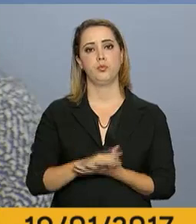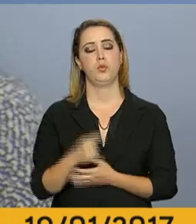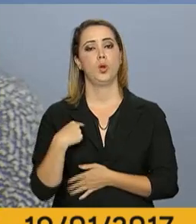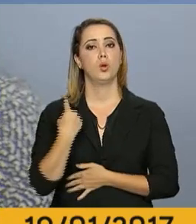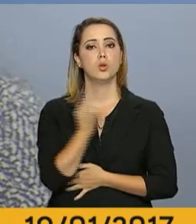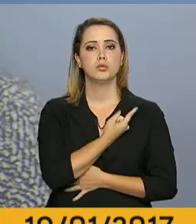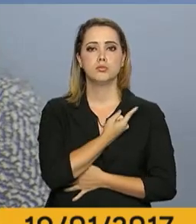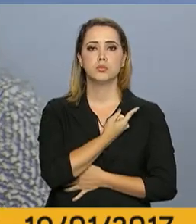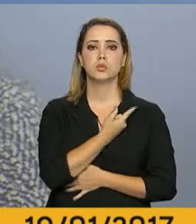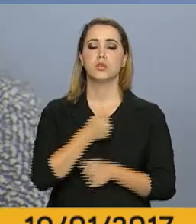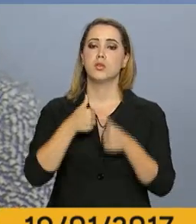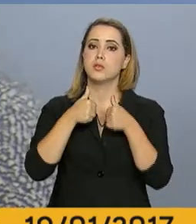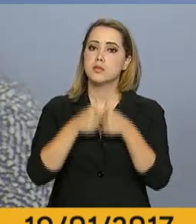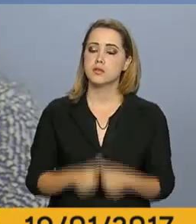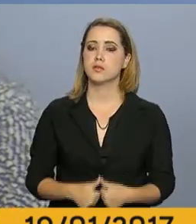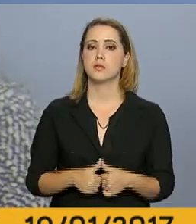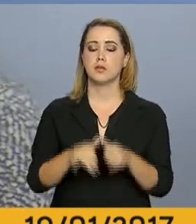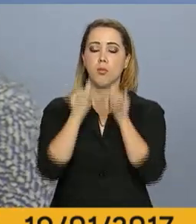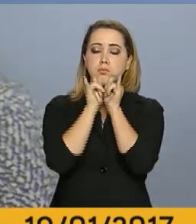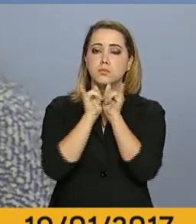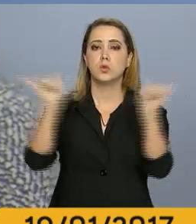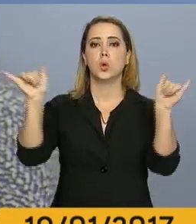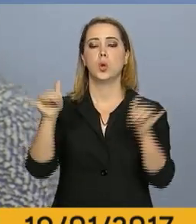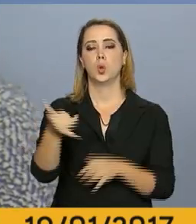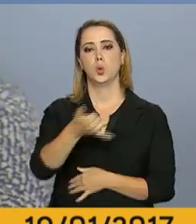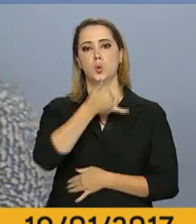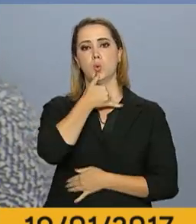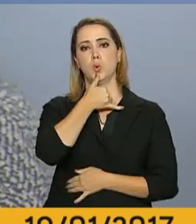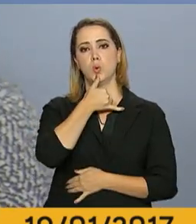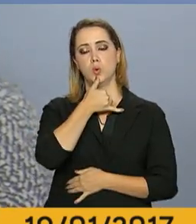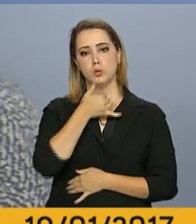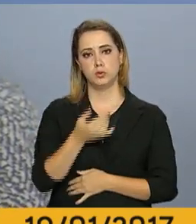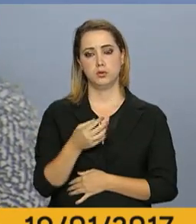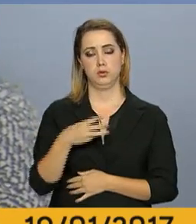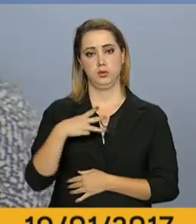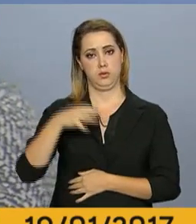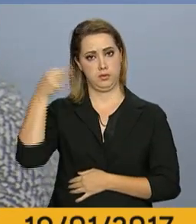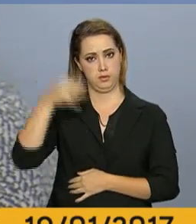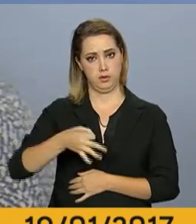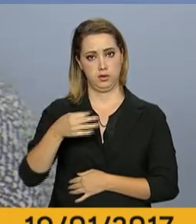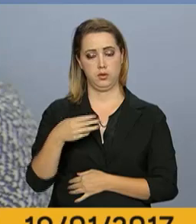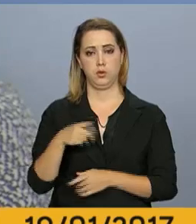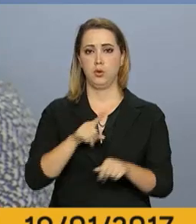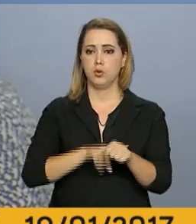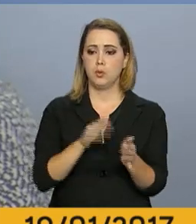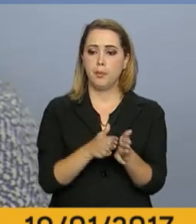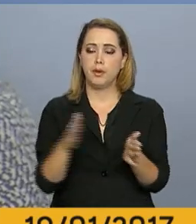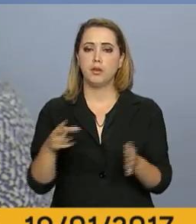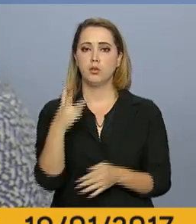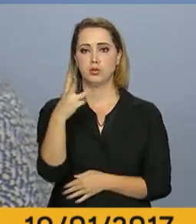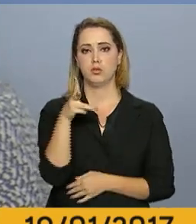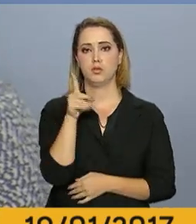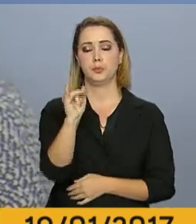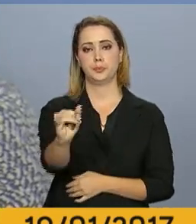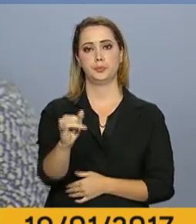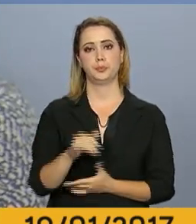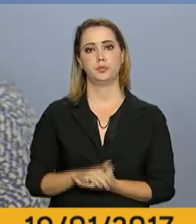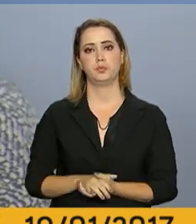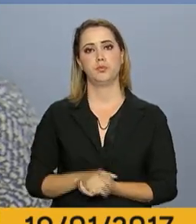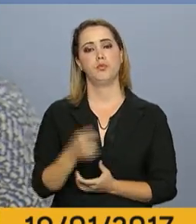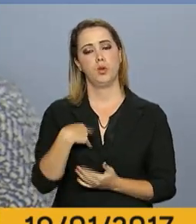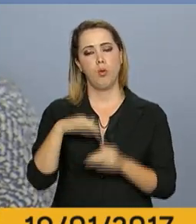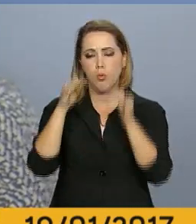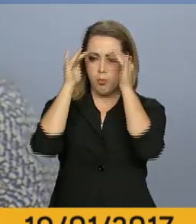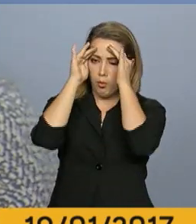Nós estamos decretando luto oficial por um período de 3 dias. Uma